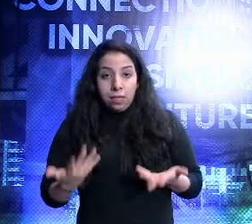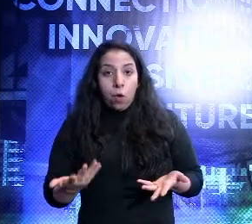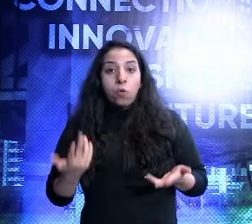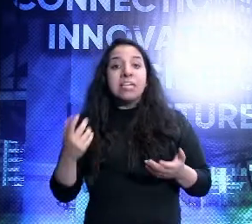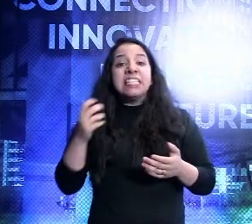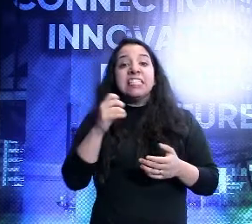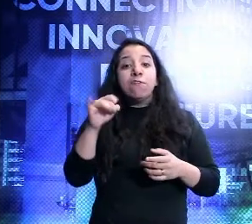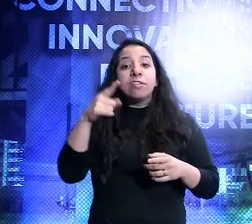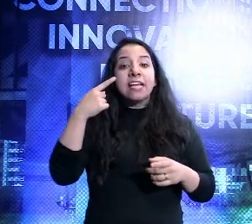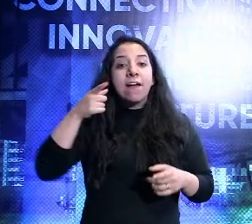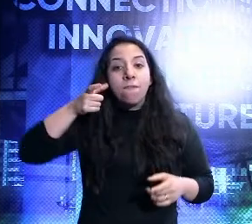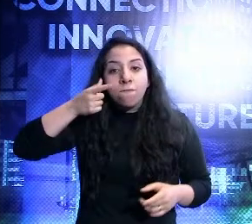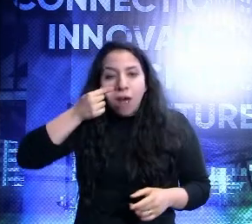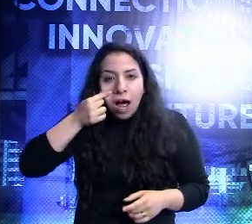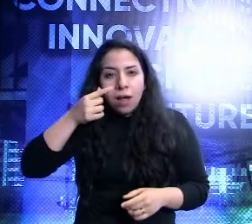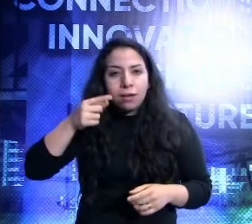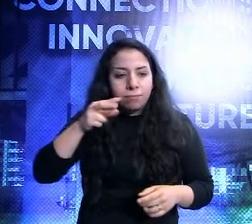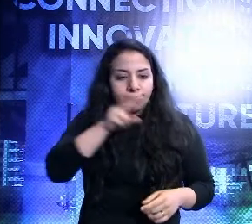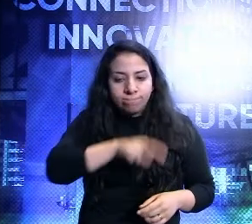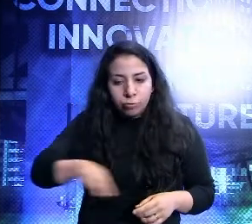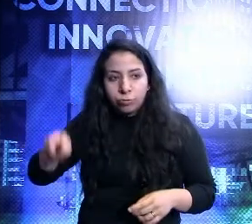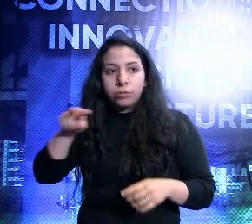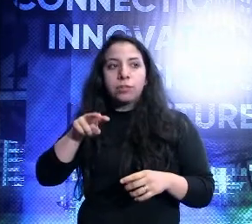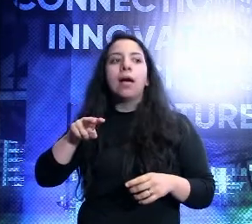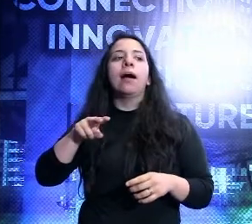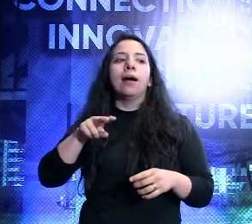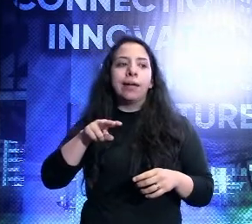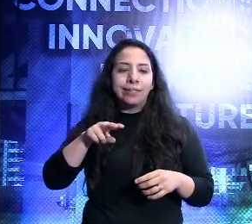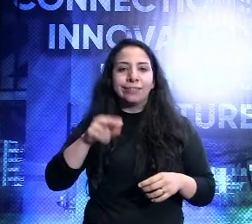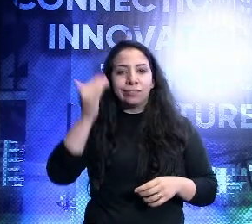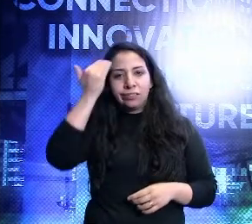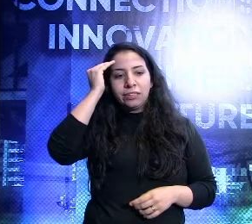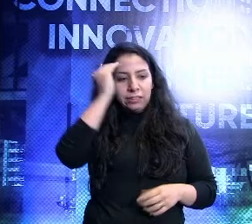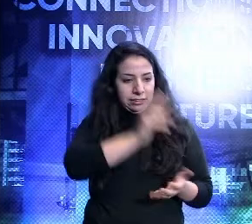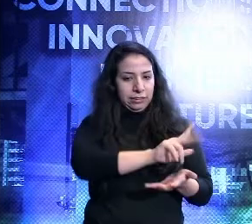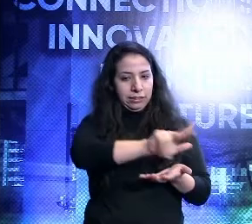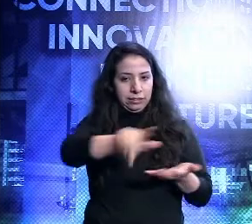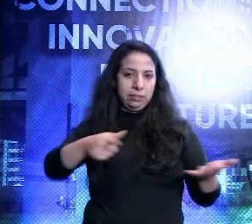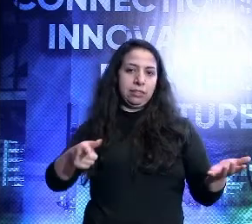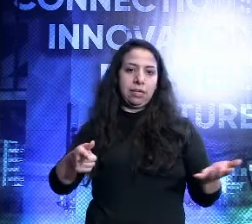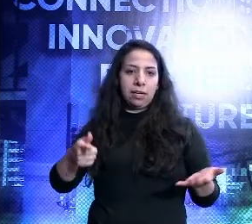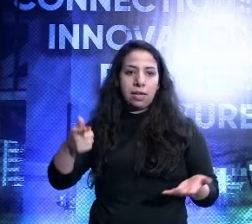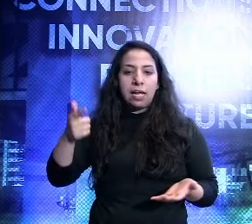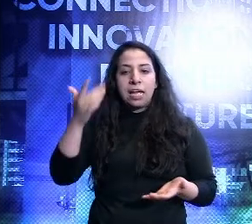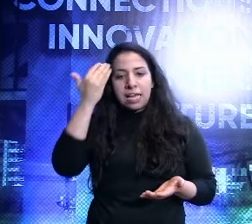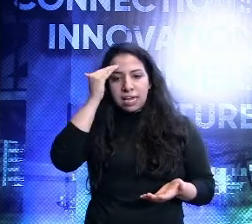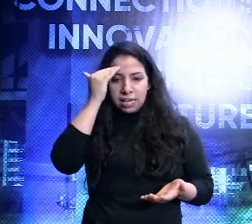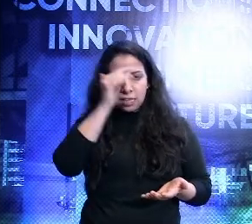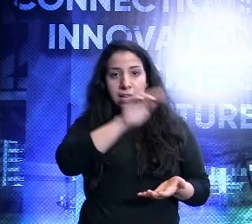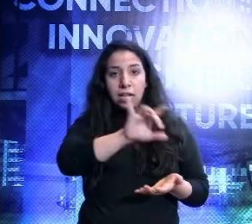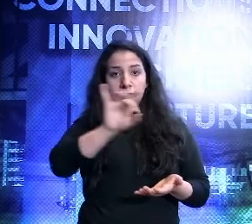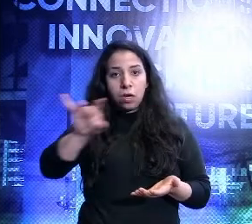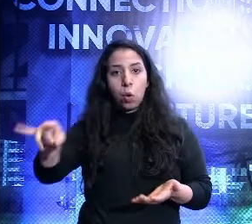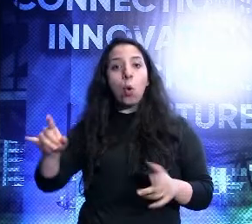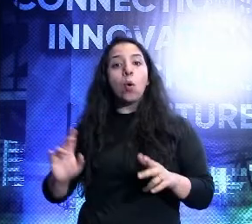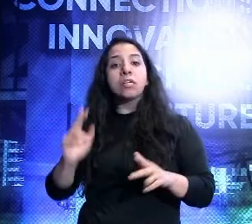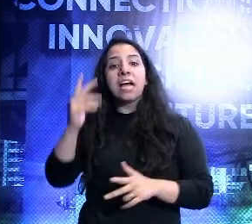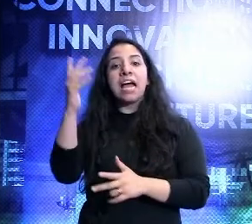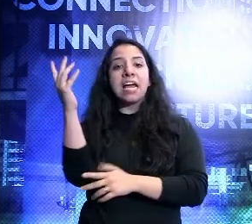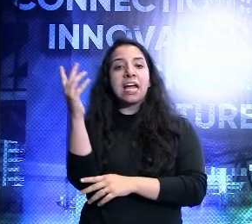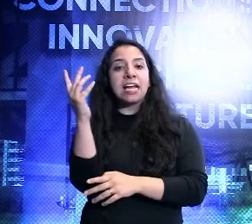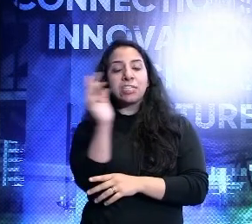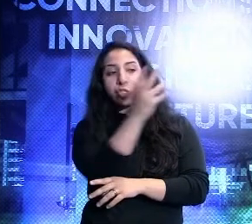acaba fazendo com que a gente consiga também ter mais fatos e mais situações para a gente evoluir. Até uma curiosidade nessa foto,